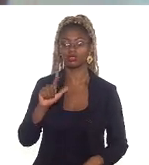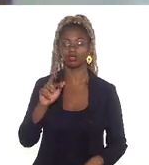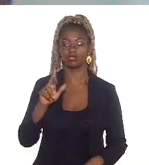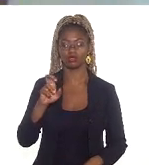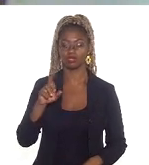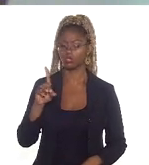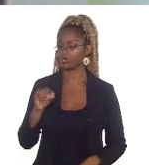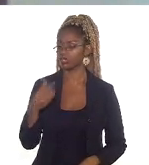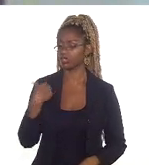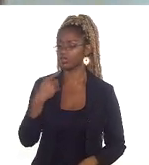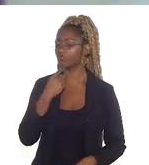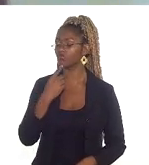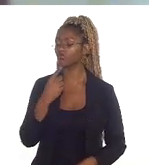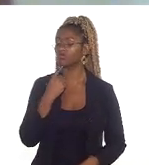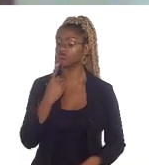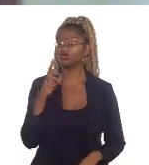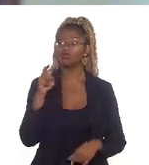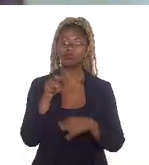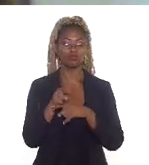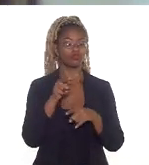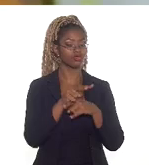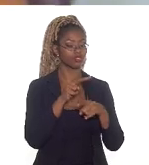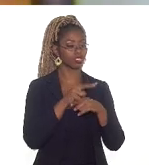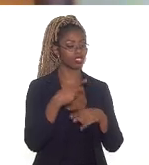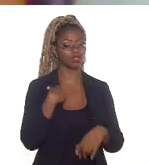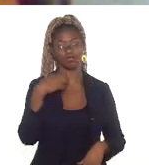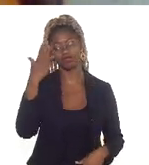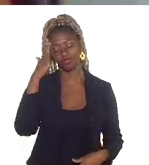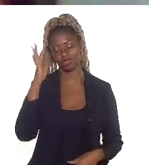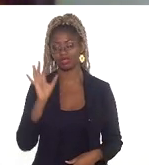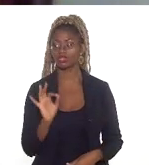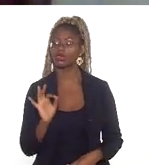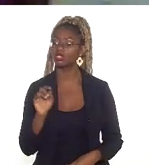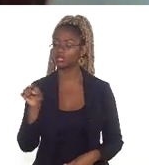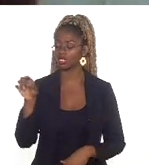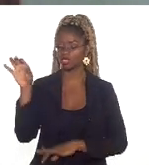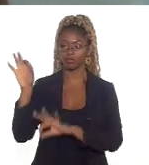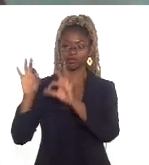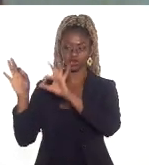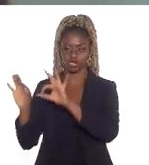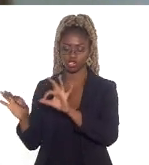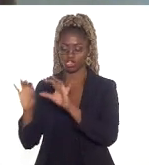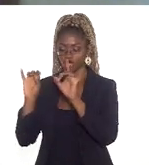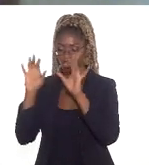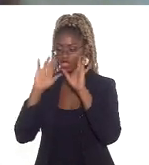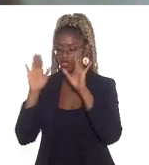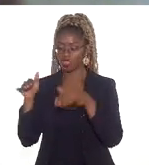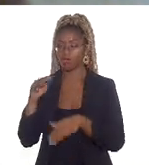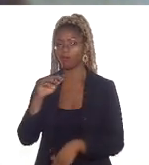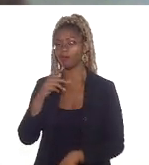uma dúvida ainda em relação à fiscalização. Eu não entendi se ela é dos projetos especificamente de P&D,